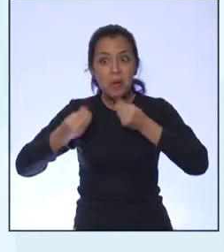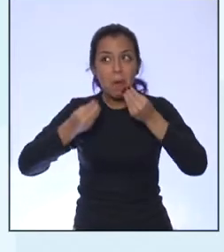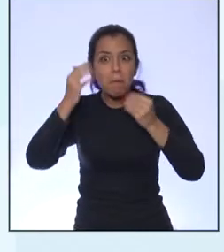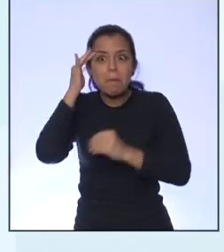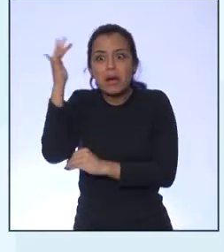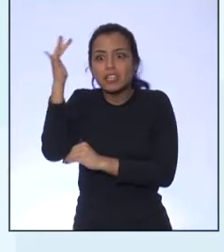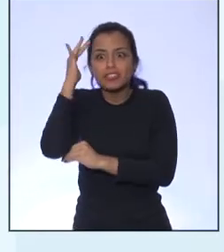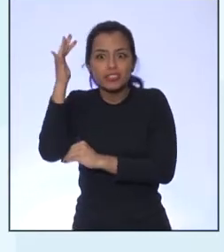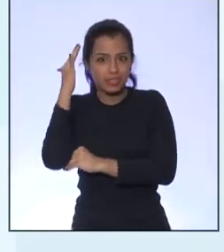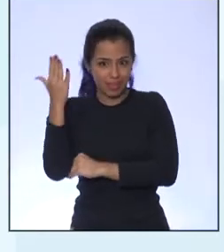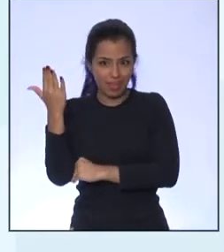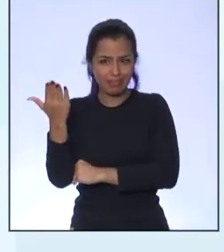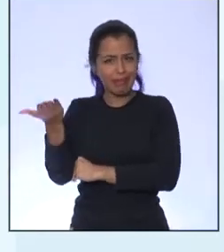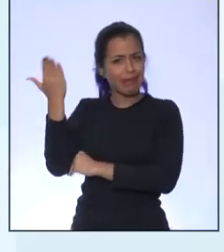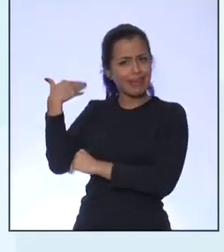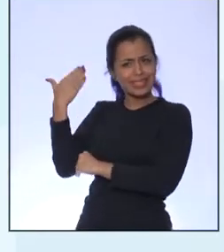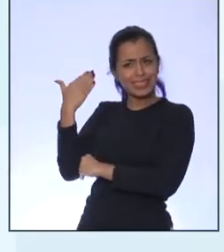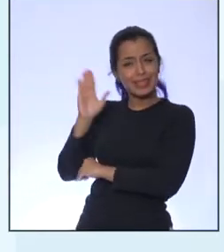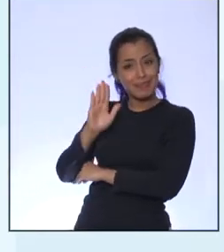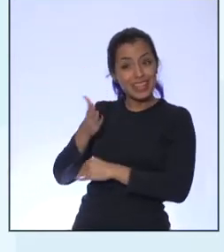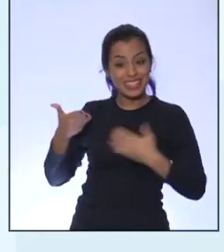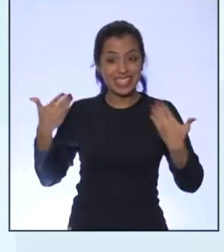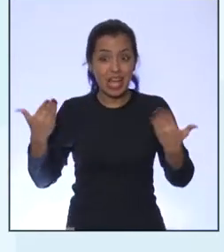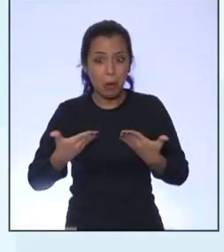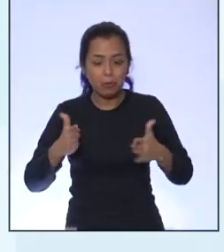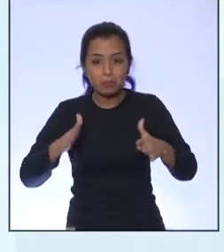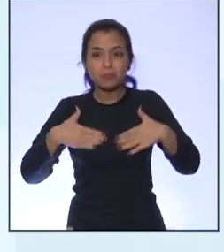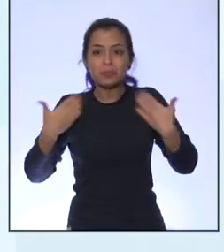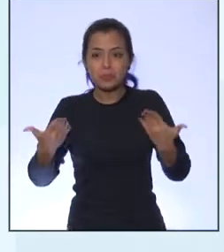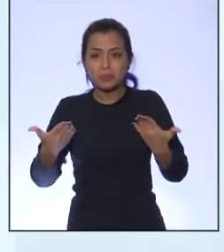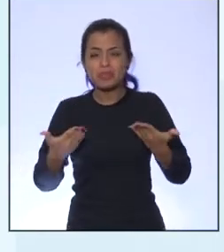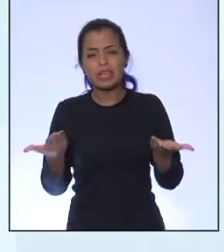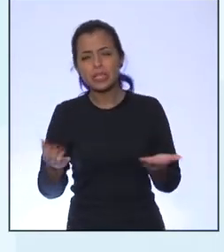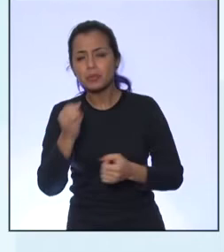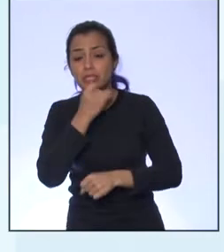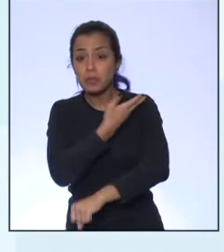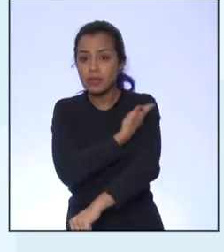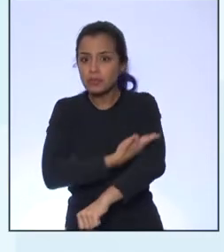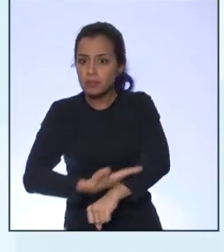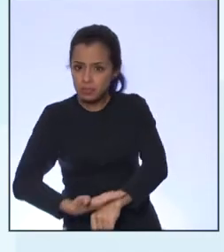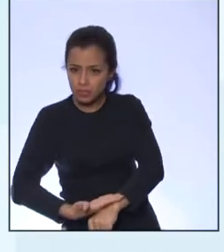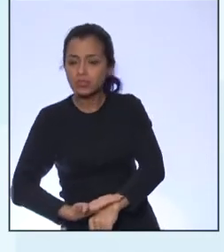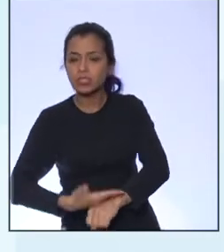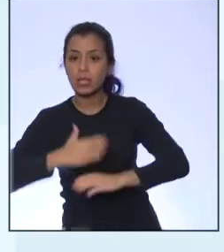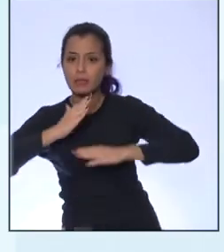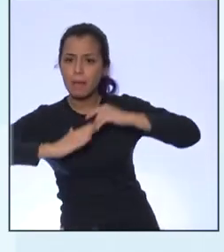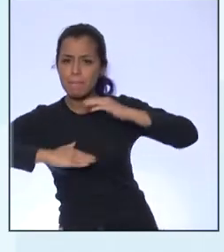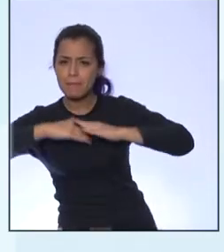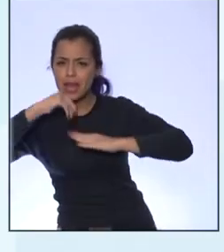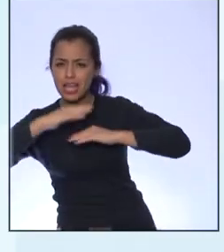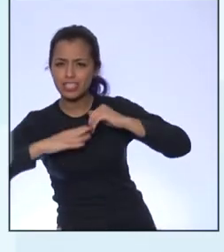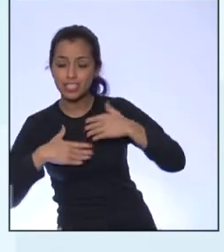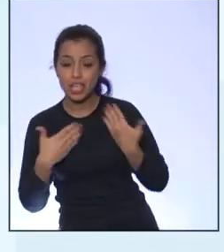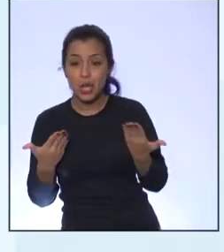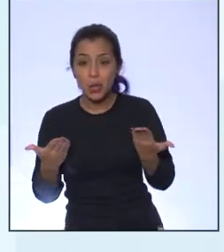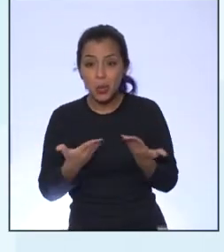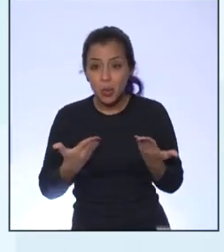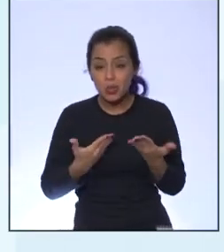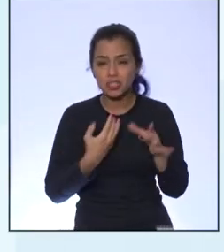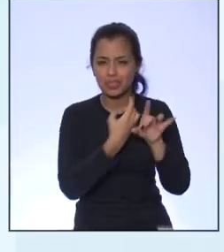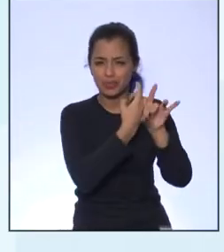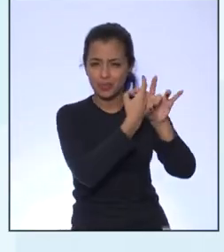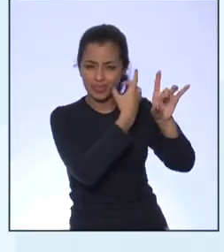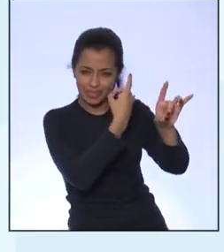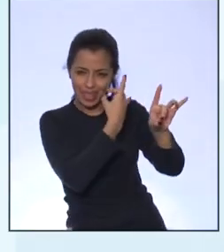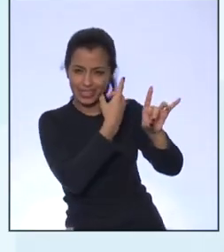E aí eu diria que, na prática, a gente vinha discutindo educação online, aulas remotas, mas